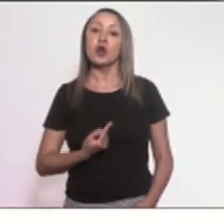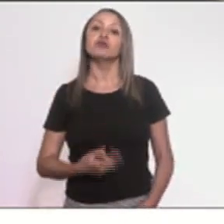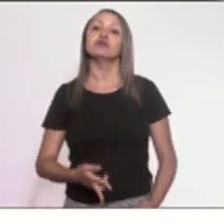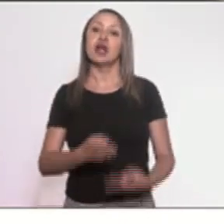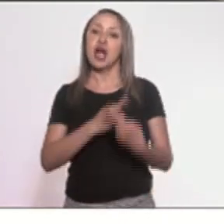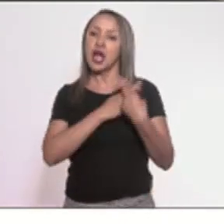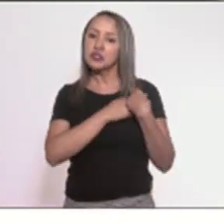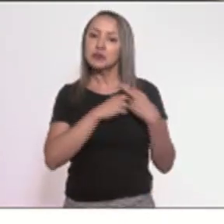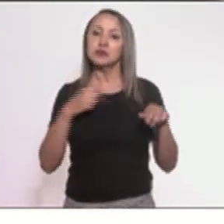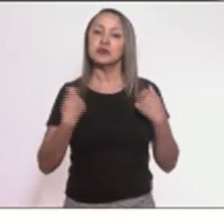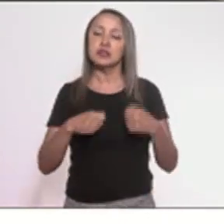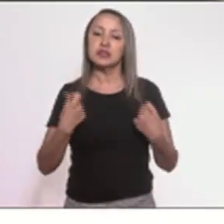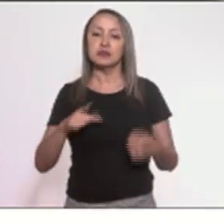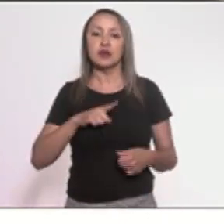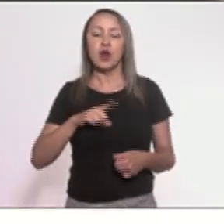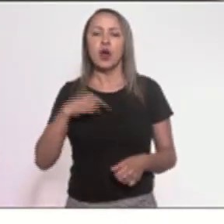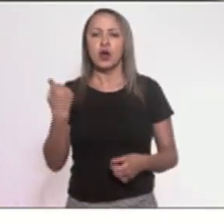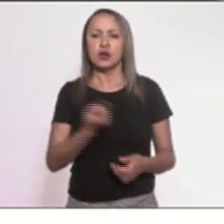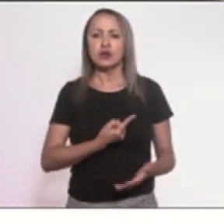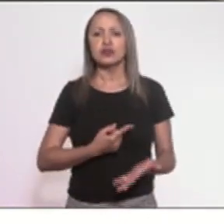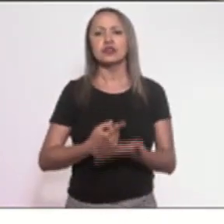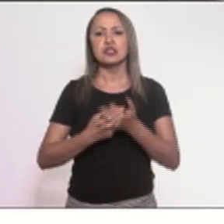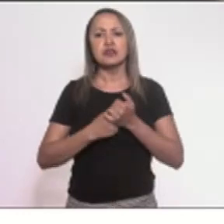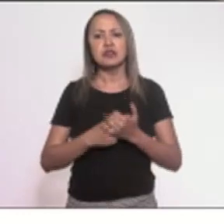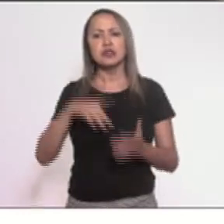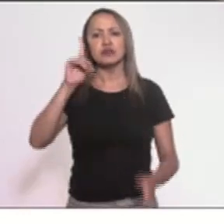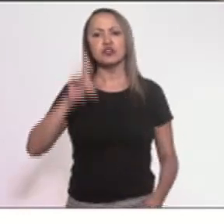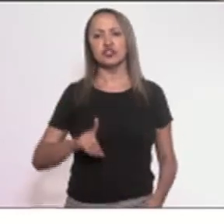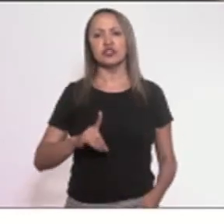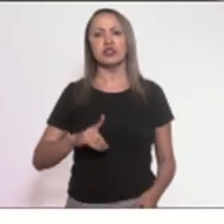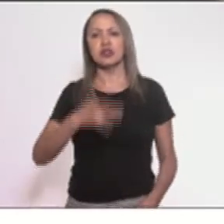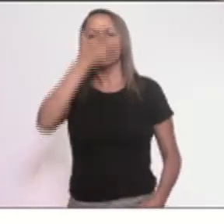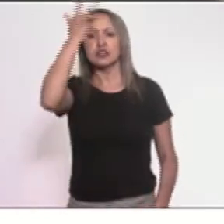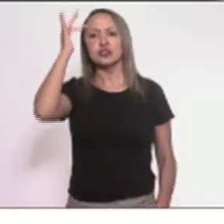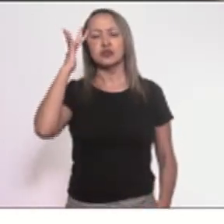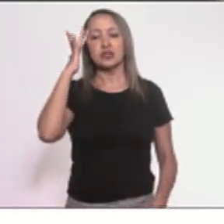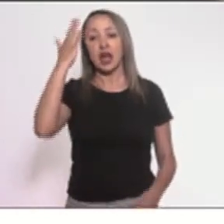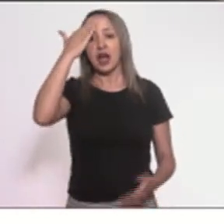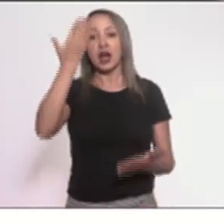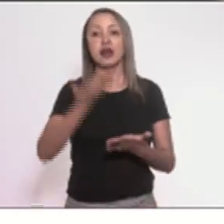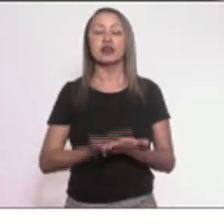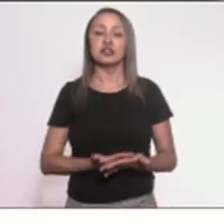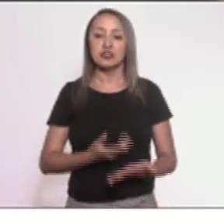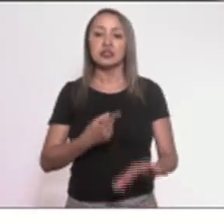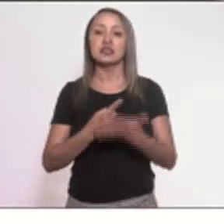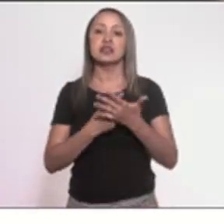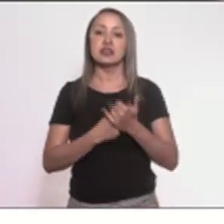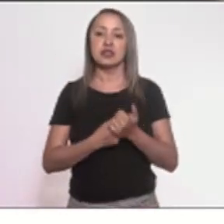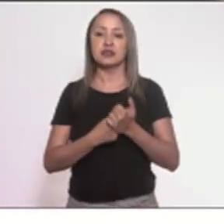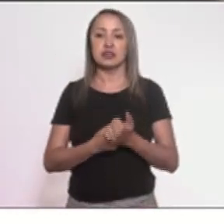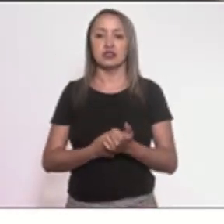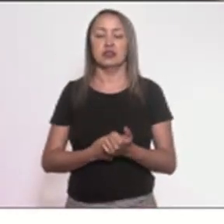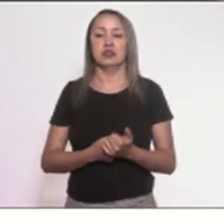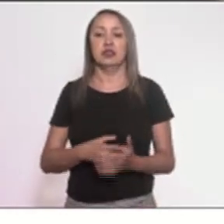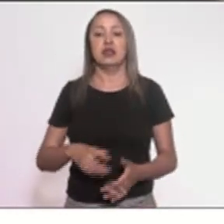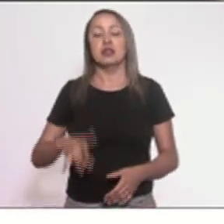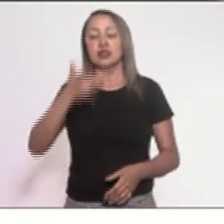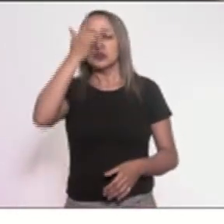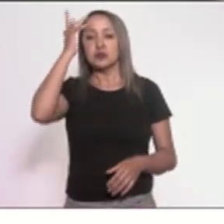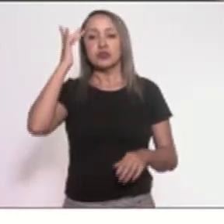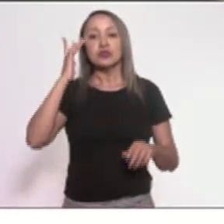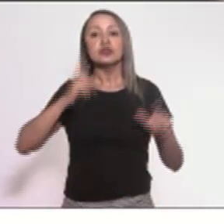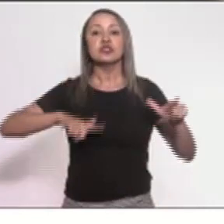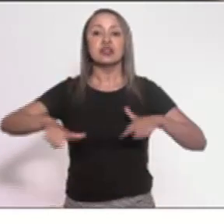pessoas. Nós que defendemos os direitos humanos, acreditamos sim na defesa intransigente dos direitos humanos